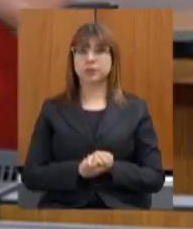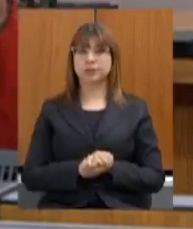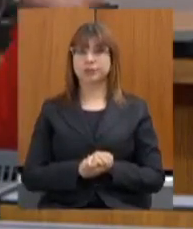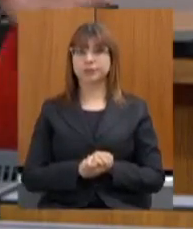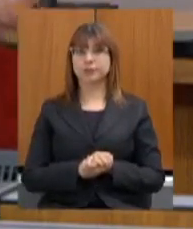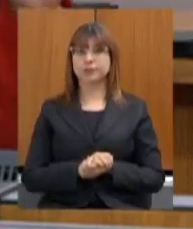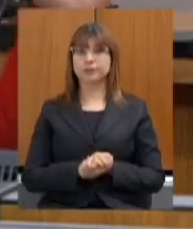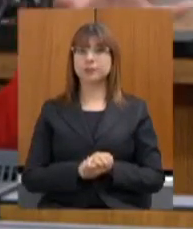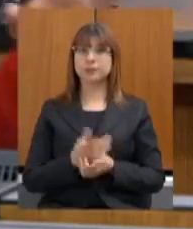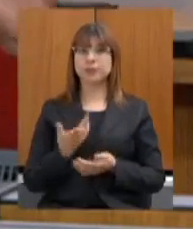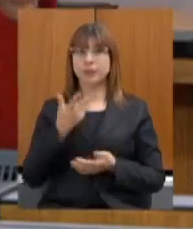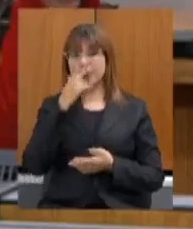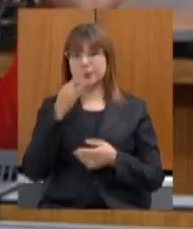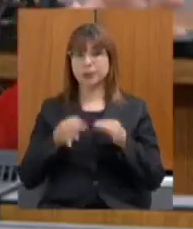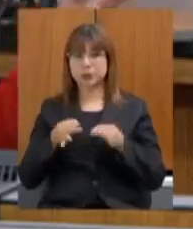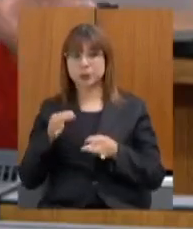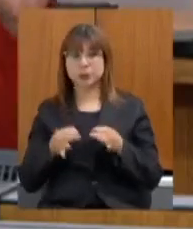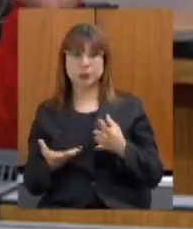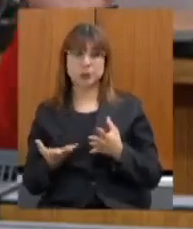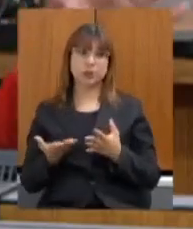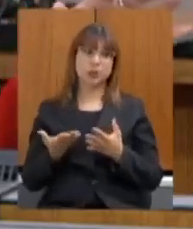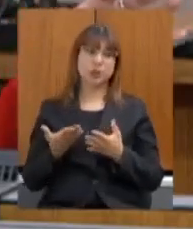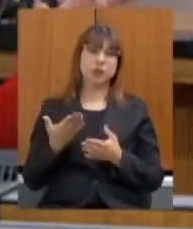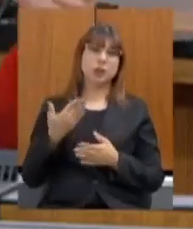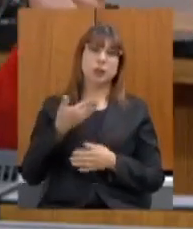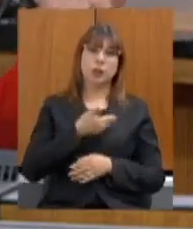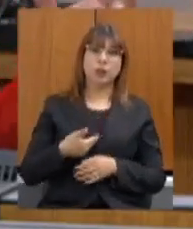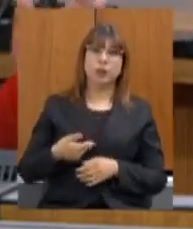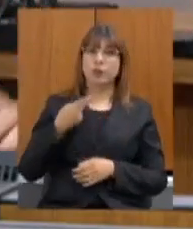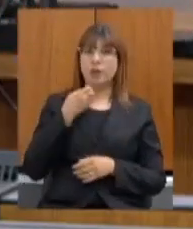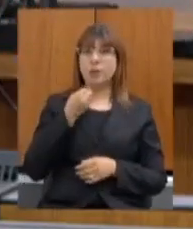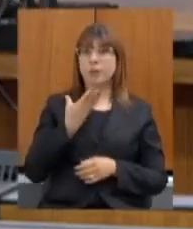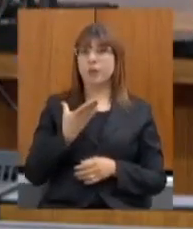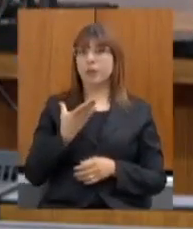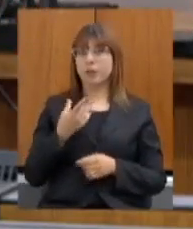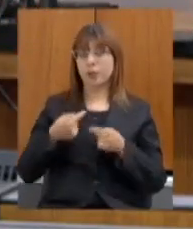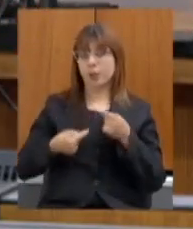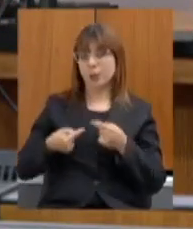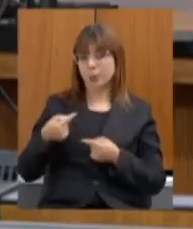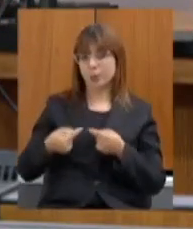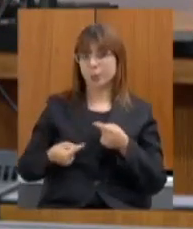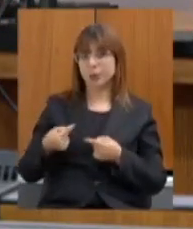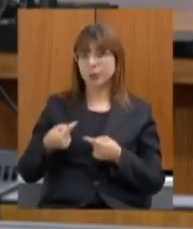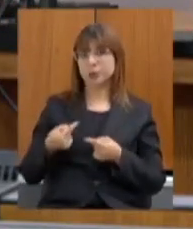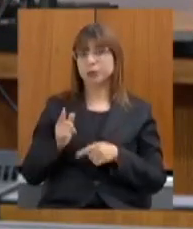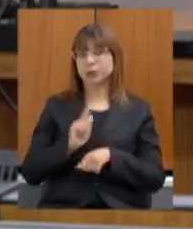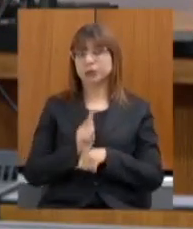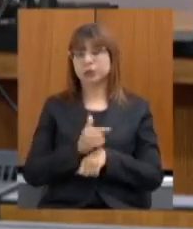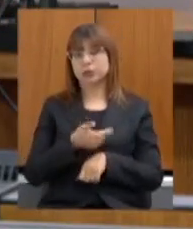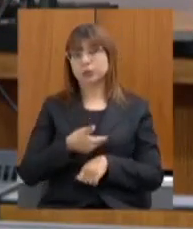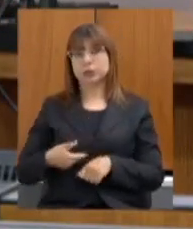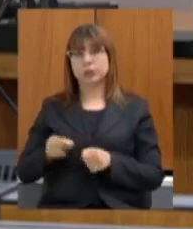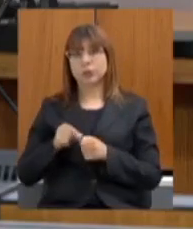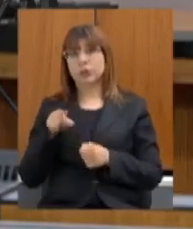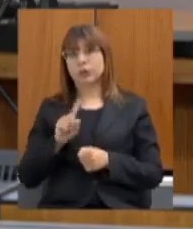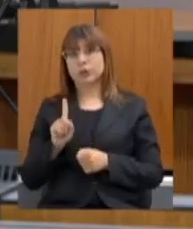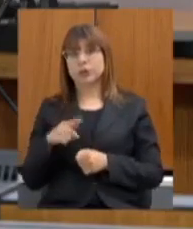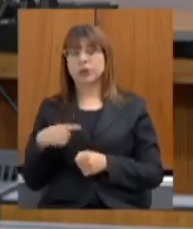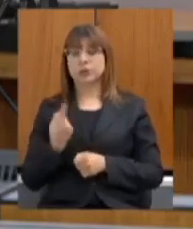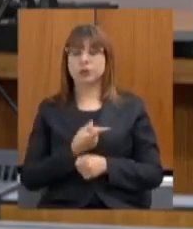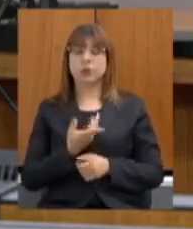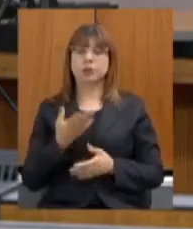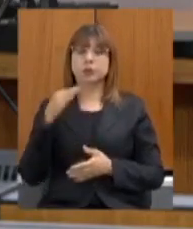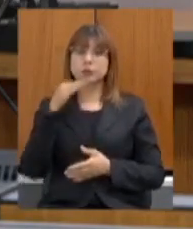esse julgamento de governo, pessoas do bem, política e gestão pública não se faz dessa forma. Nós temos tido um